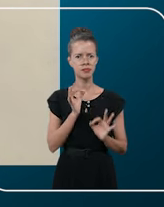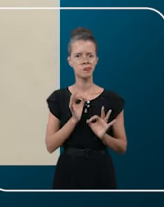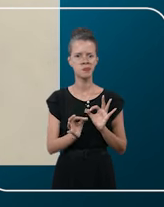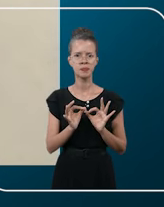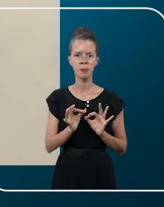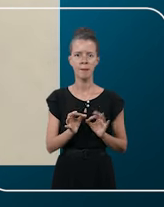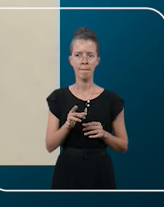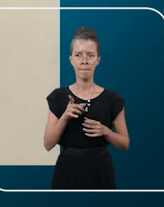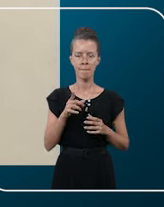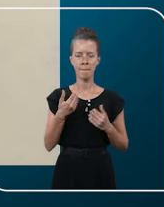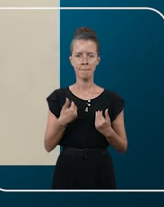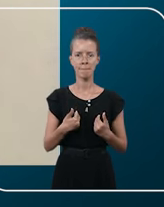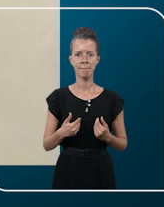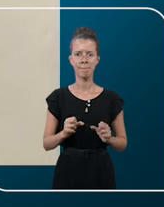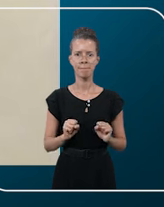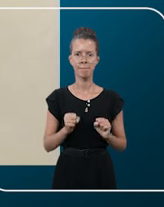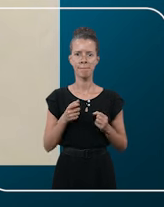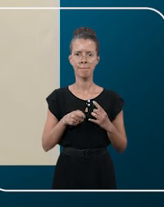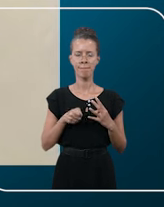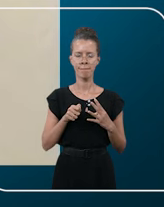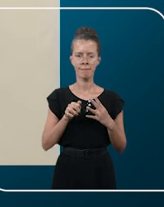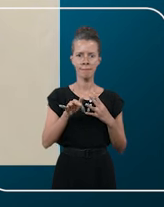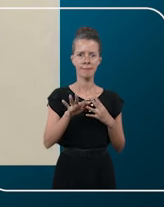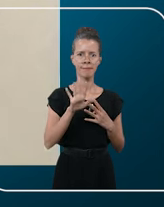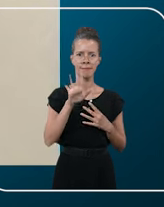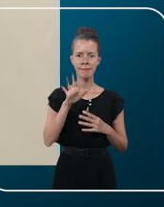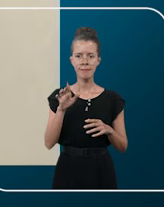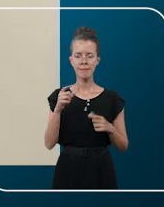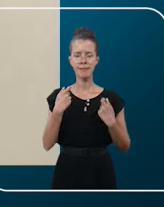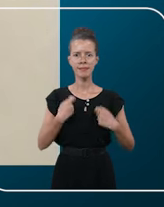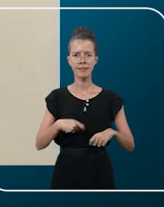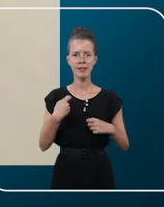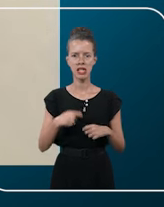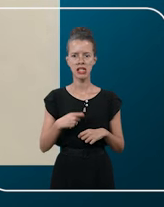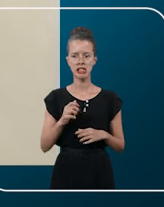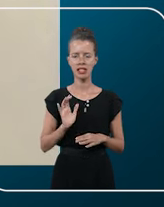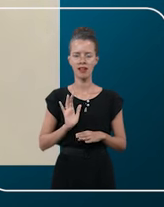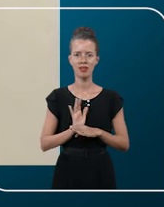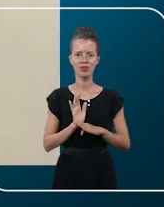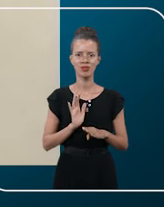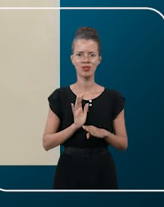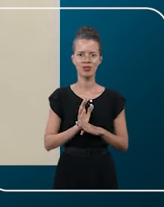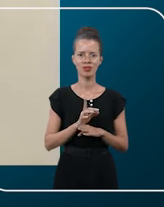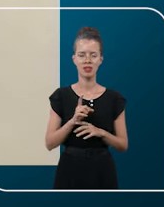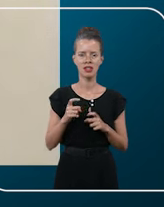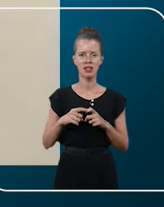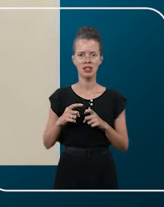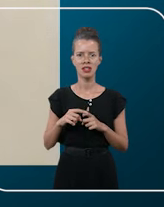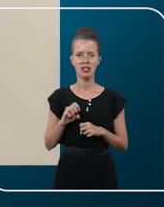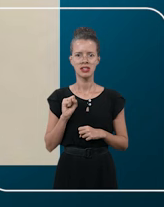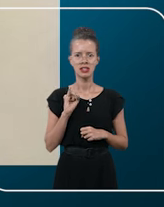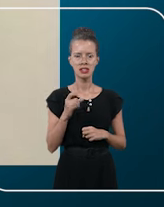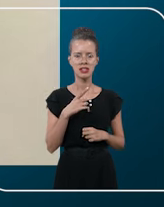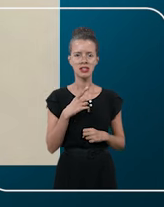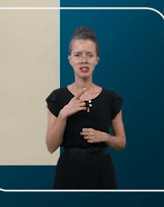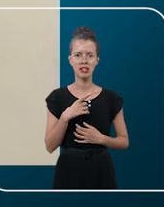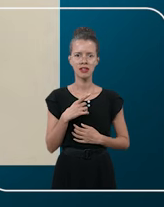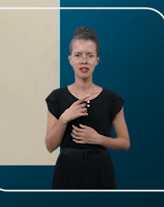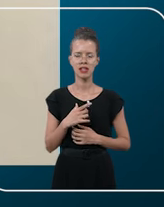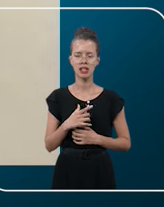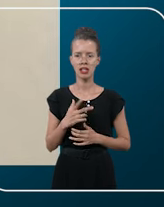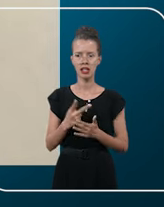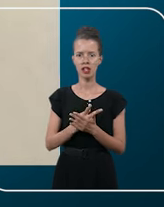da jurisprudência, mas ele precisa também de um auxílio para saber se houve um pouco de erro, se realmente houve erro